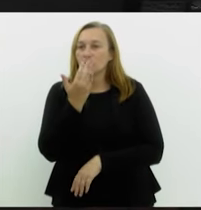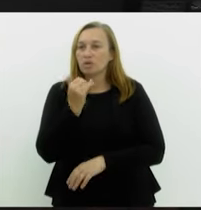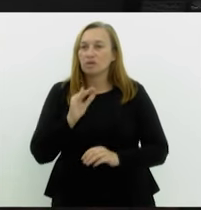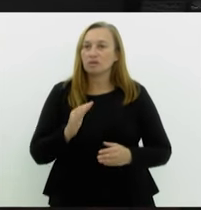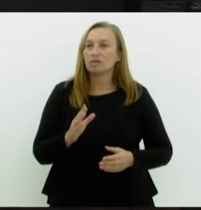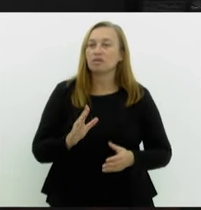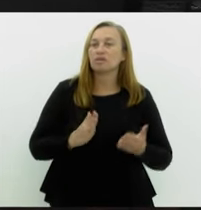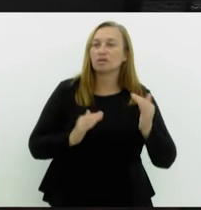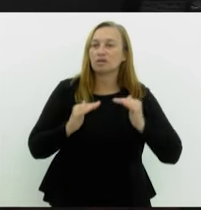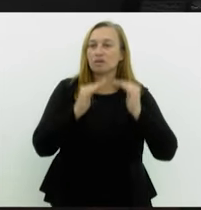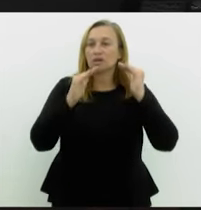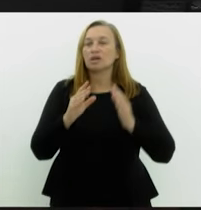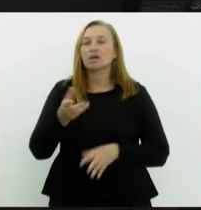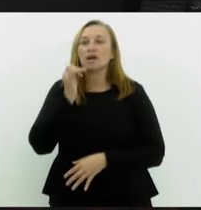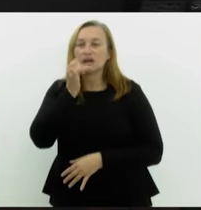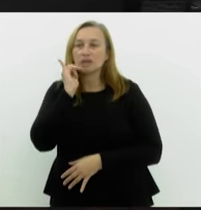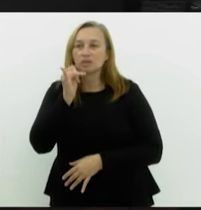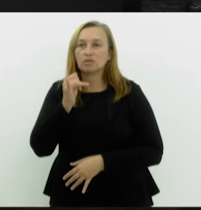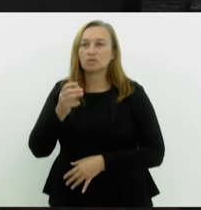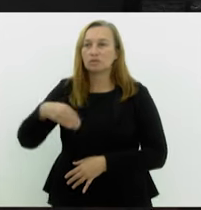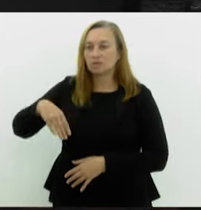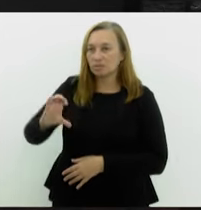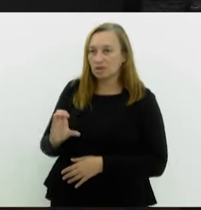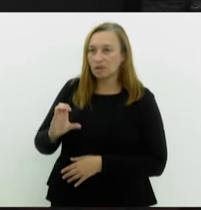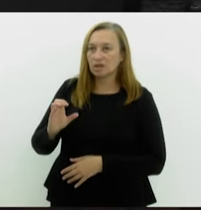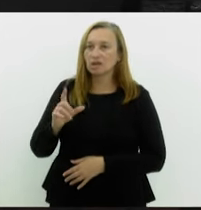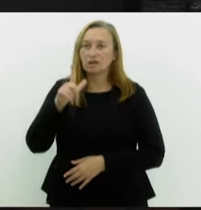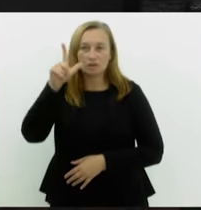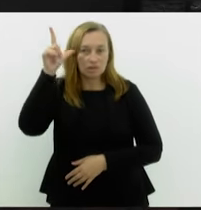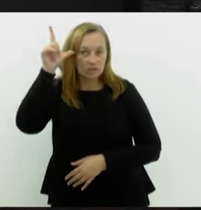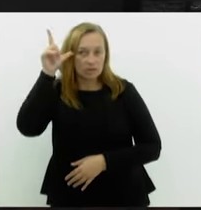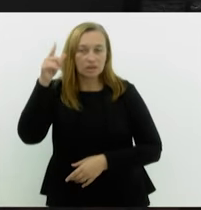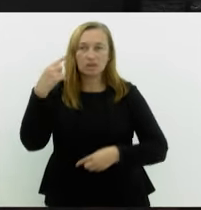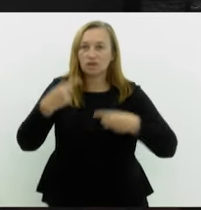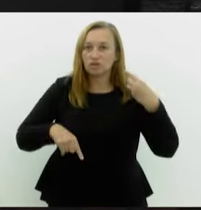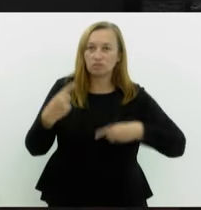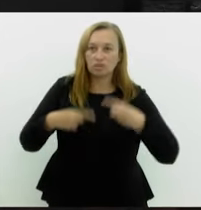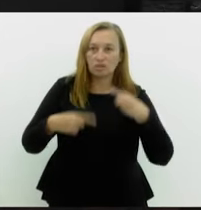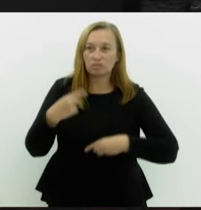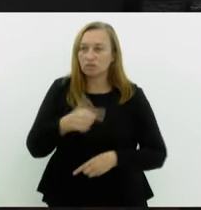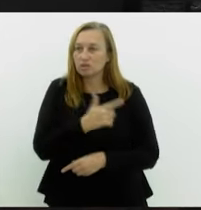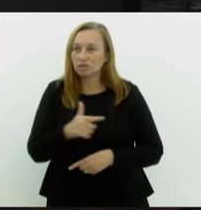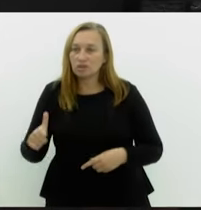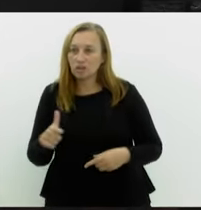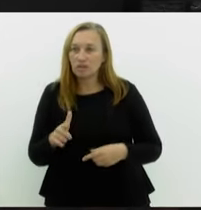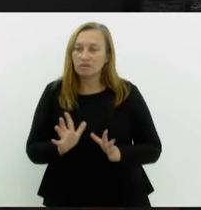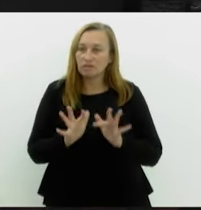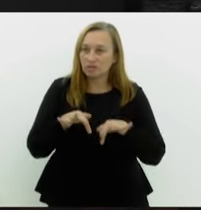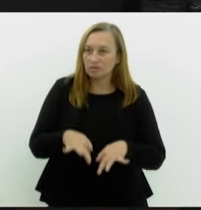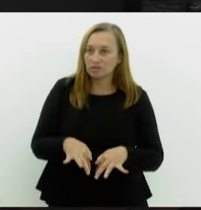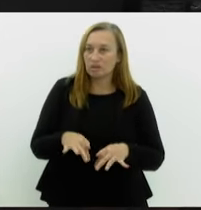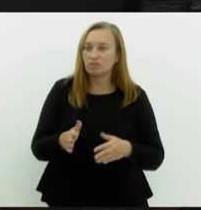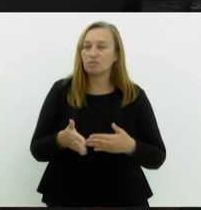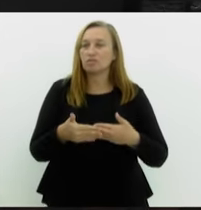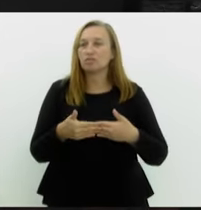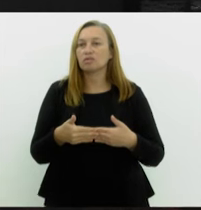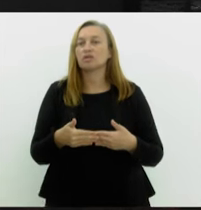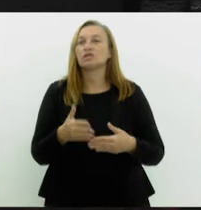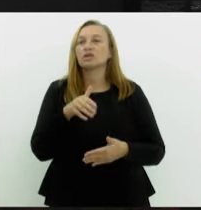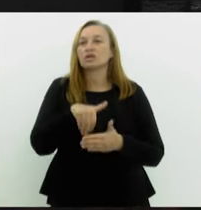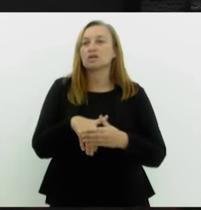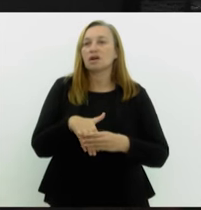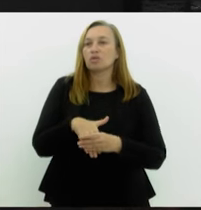Relatores, deputado Carlos Mink e Lucinha. Em discussão, não havendo quem queira discutir, encerrada a discussão.